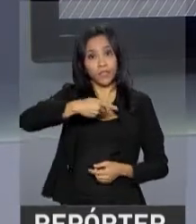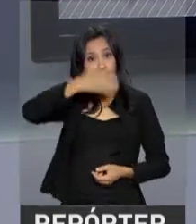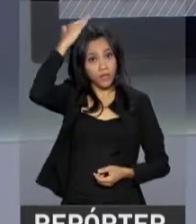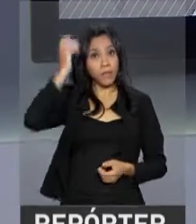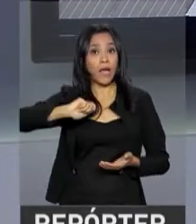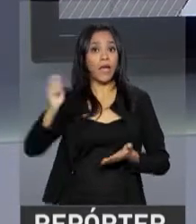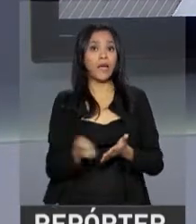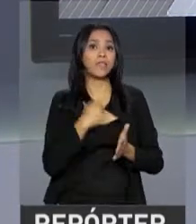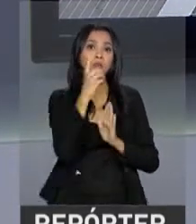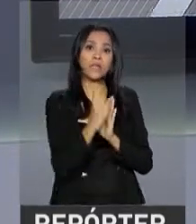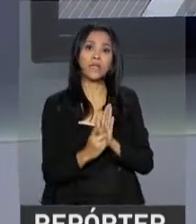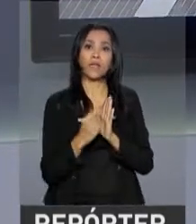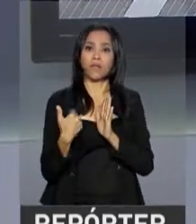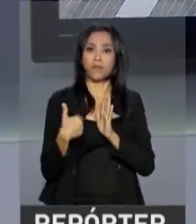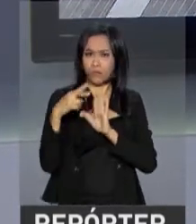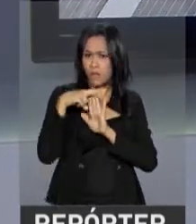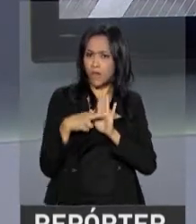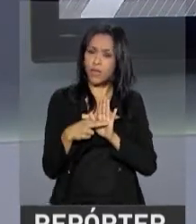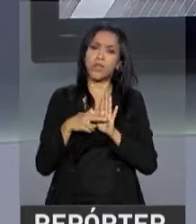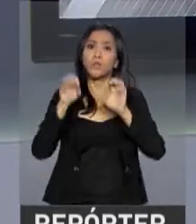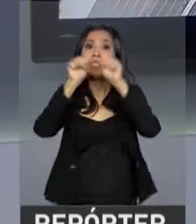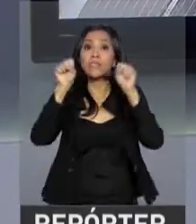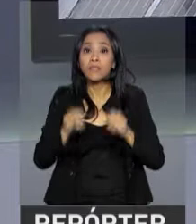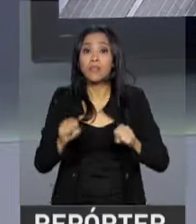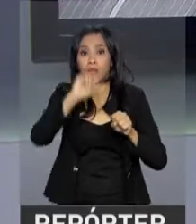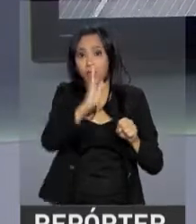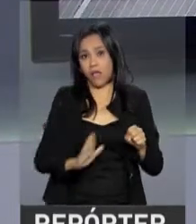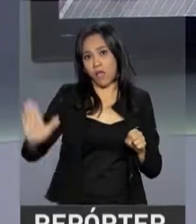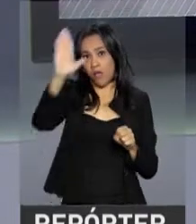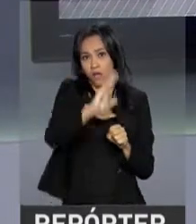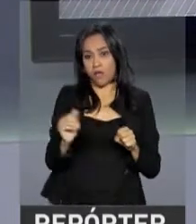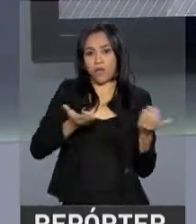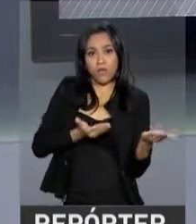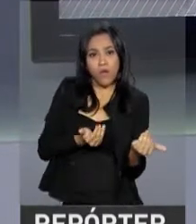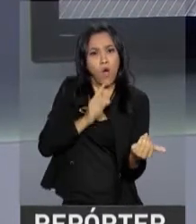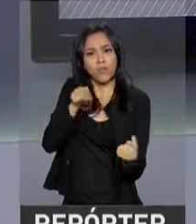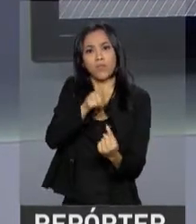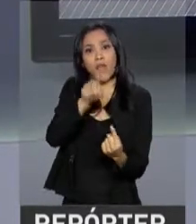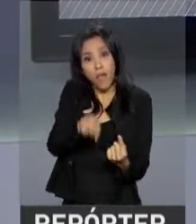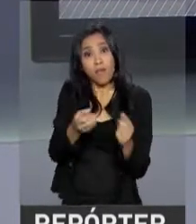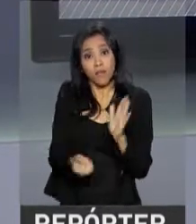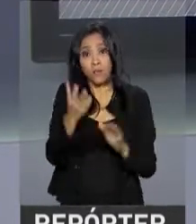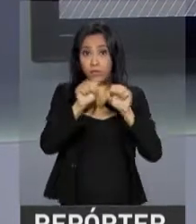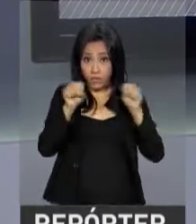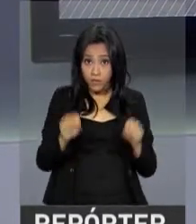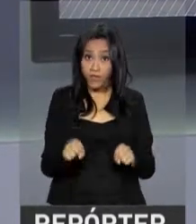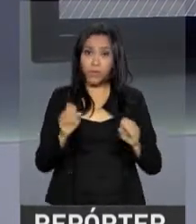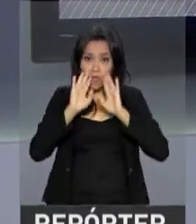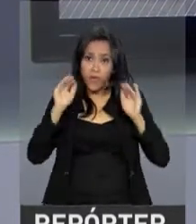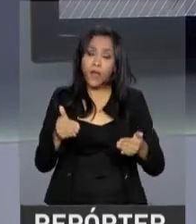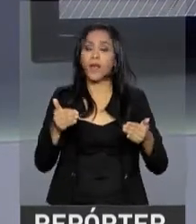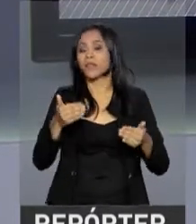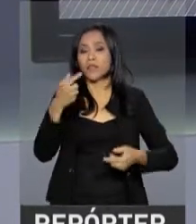que regulamenta o Sistema Nacional da Juventude. O objetivo do sistema é criar um modelo de governança no Brasil no que diz respeito às